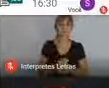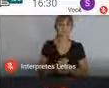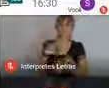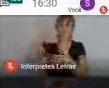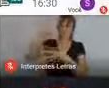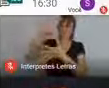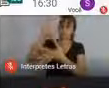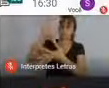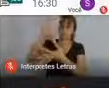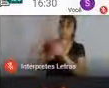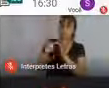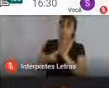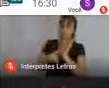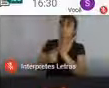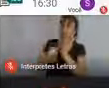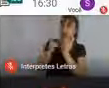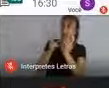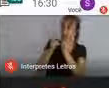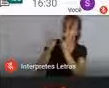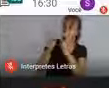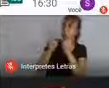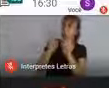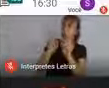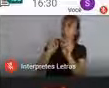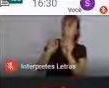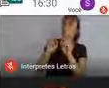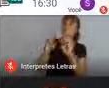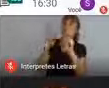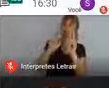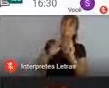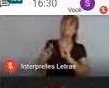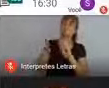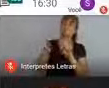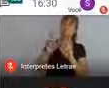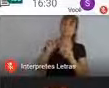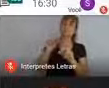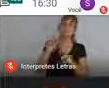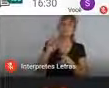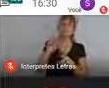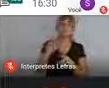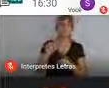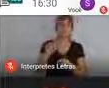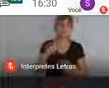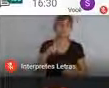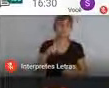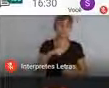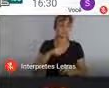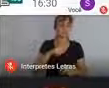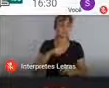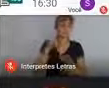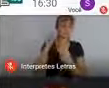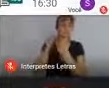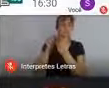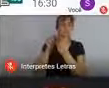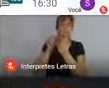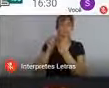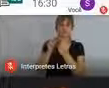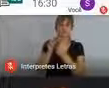mostrando essa diversidade geográfica, é justamente o objeto da dialetologia tradicional para o professor